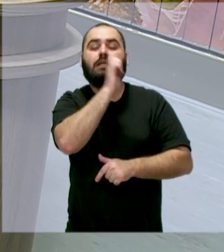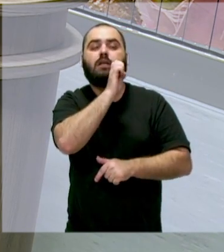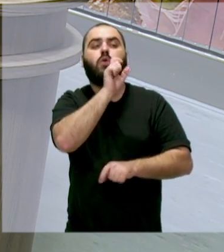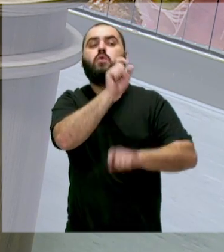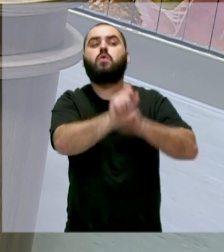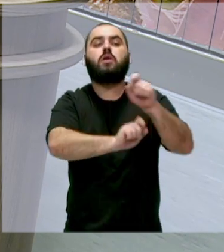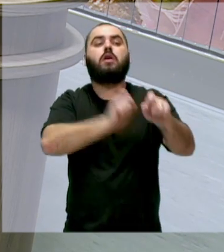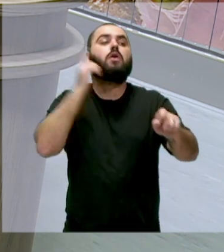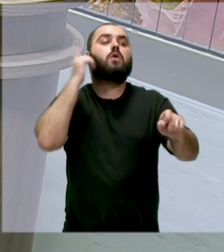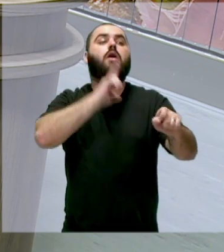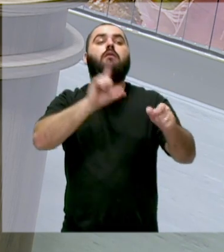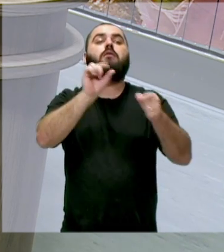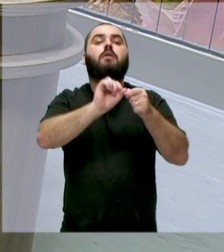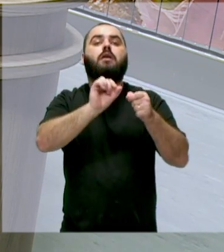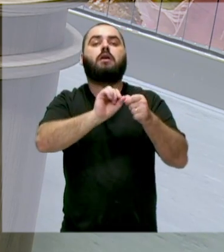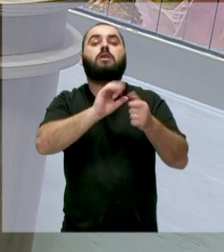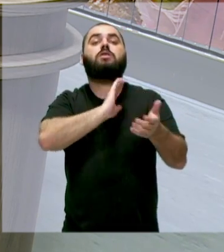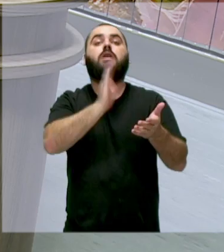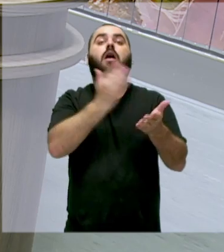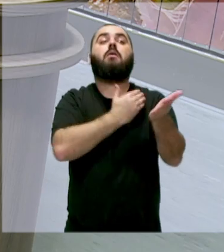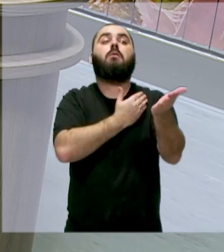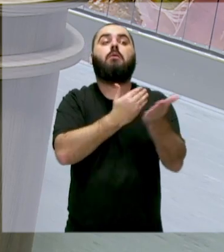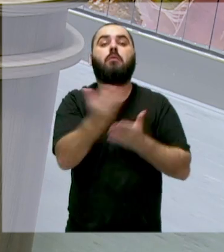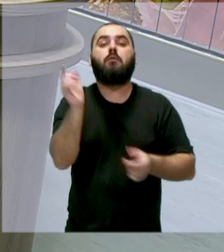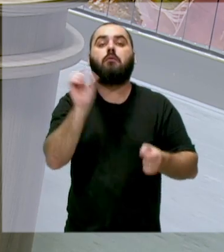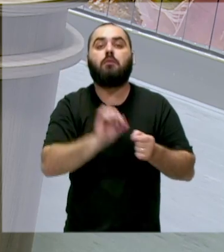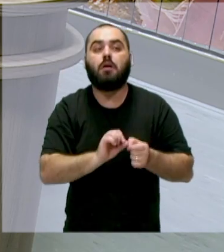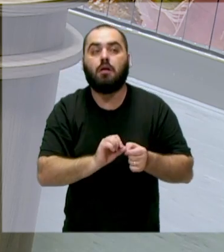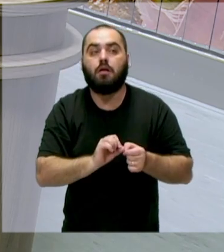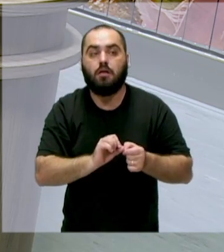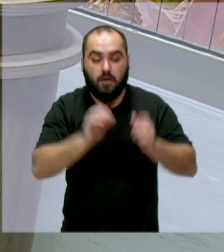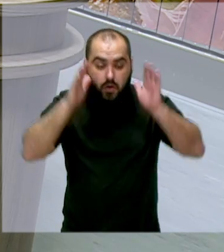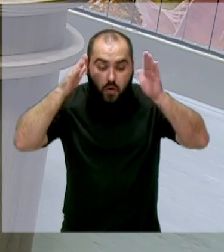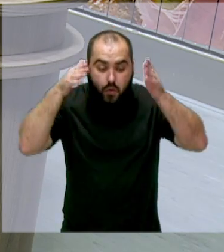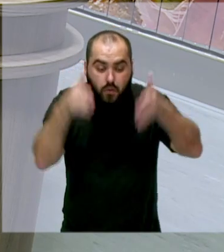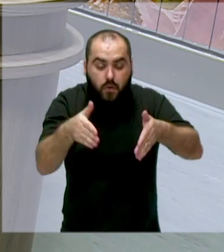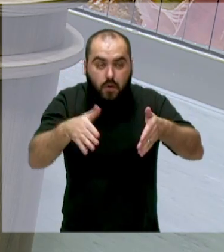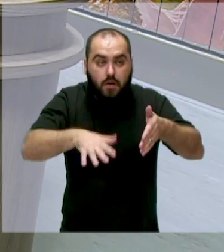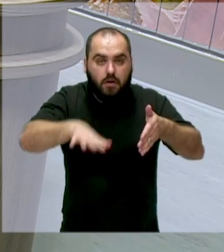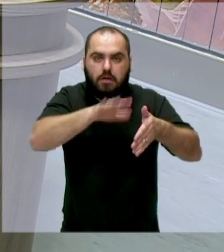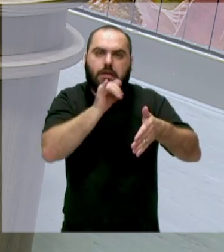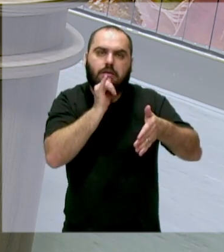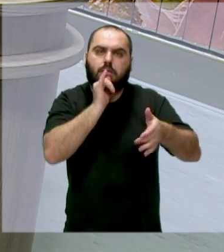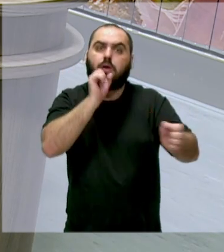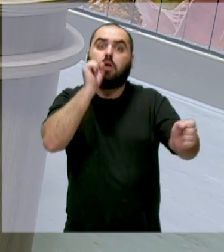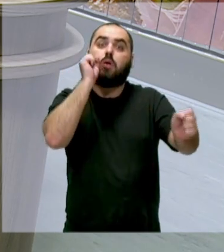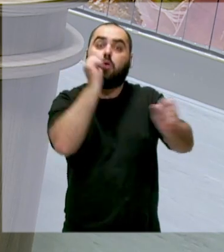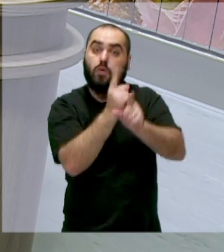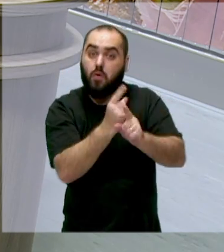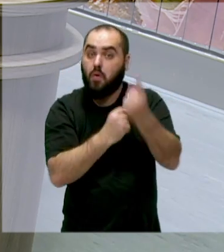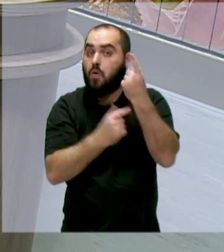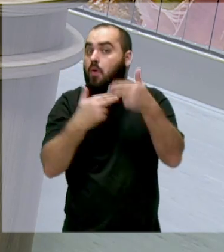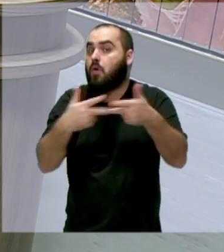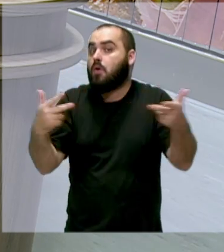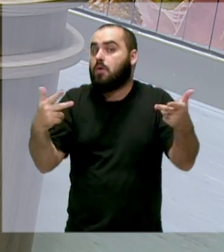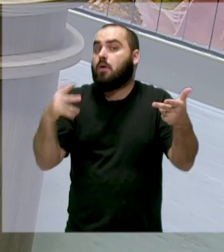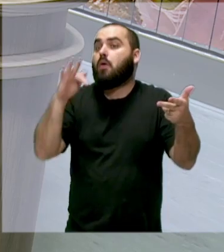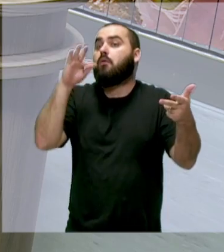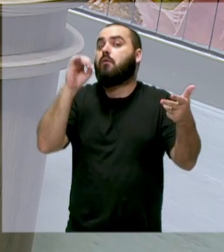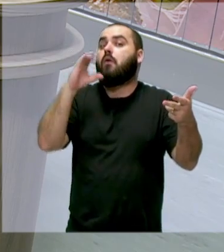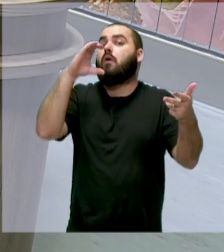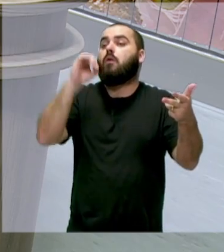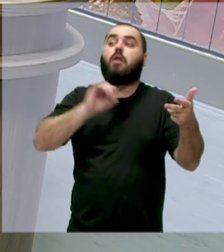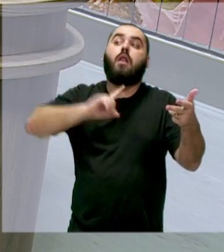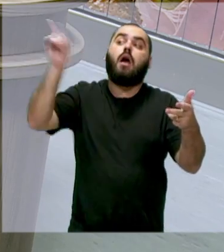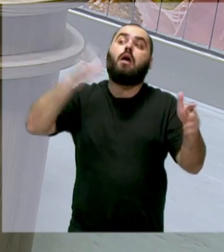foram começado a implementar? O que foi feito especificamente, por exemplo, assim, encontrou um caso, um foco na